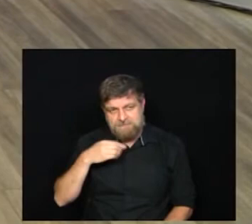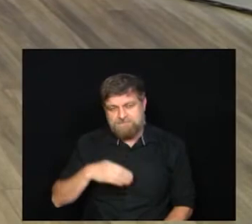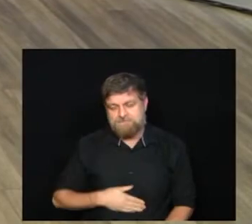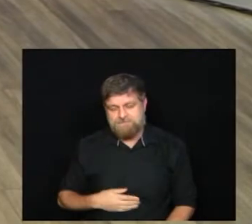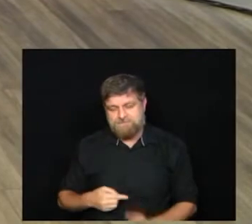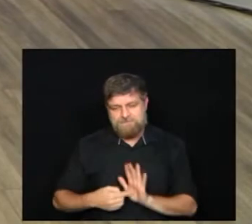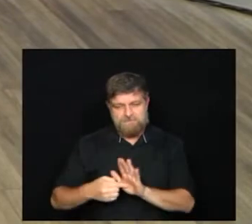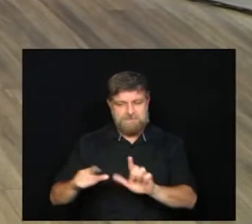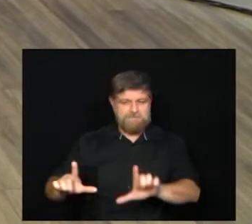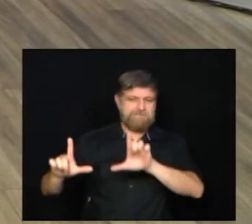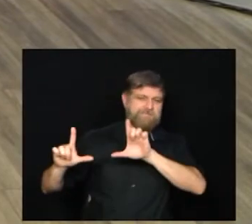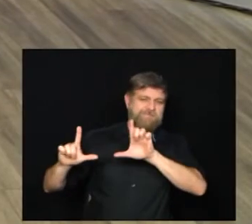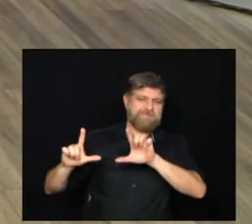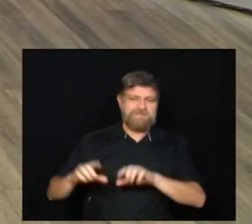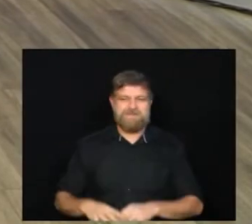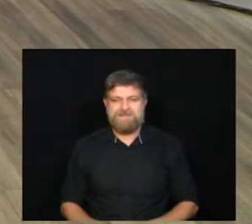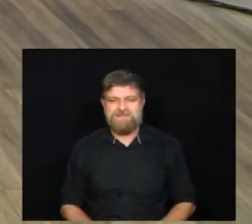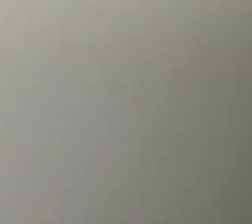Novaes, chega mais.